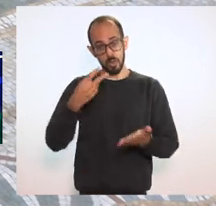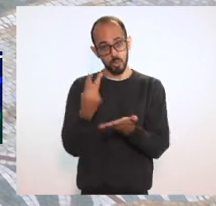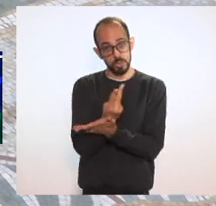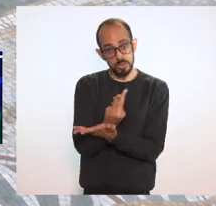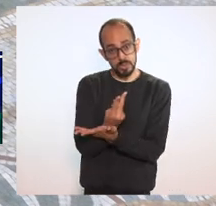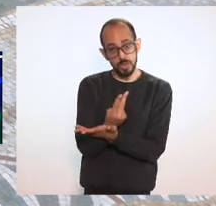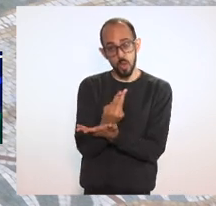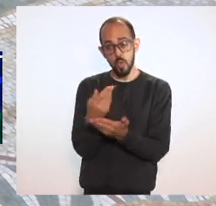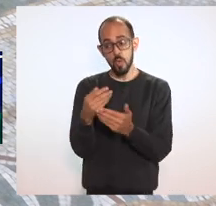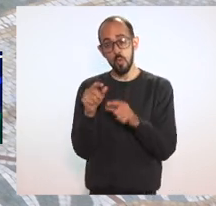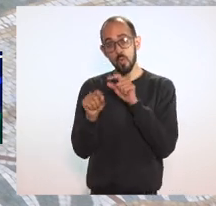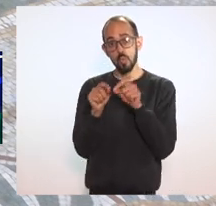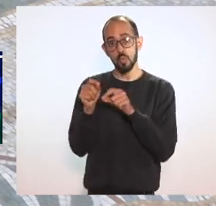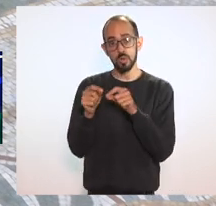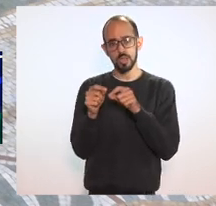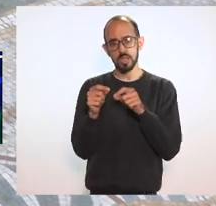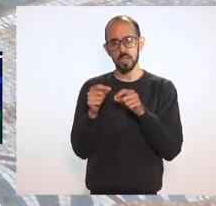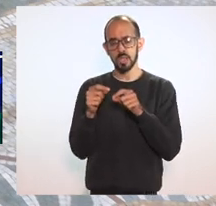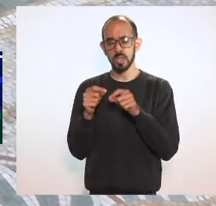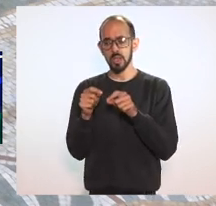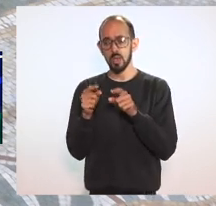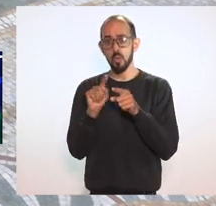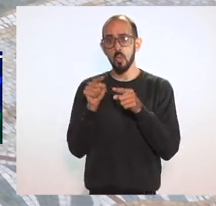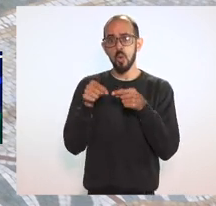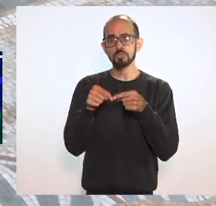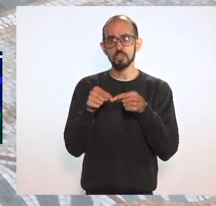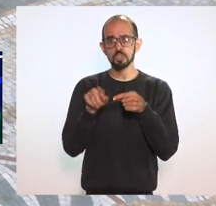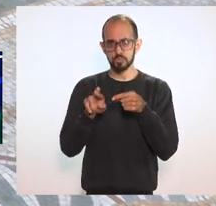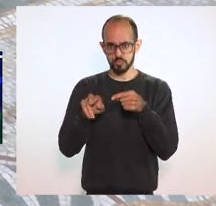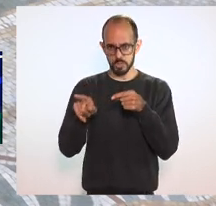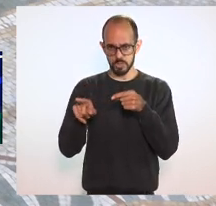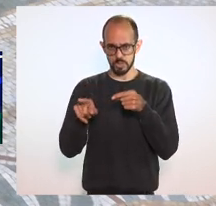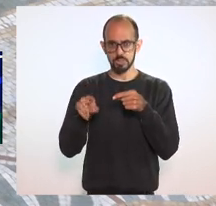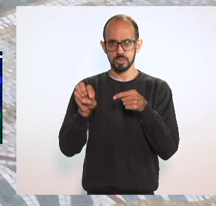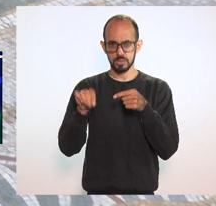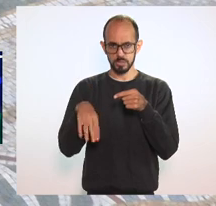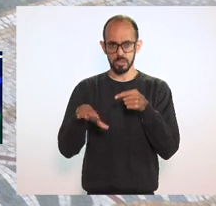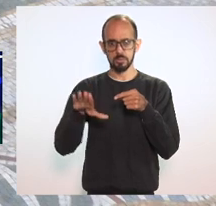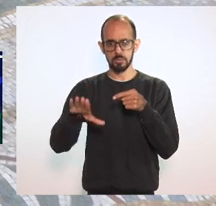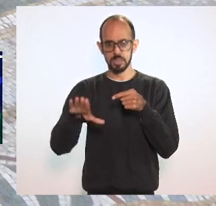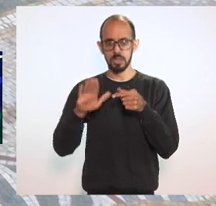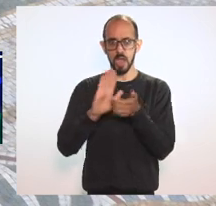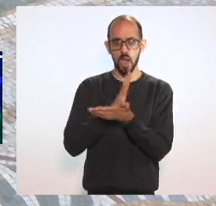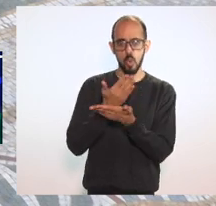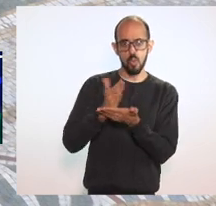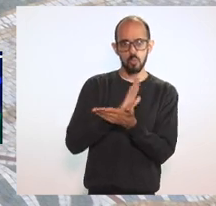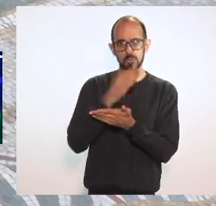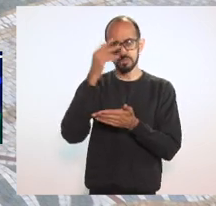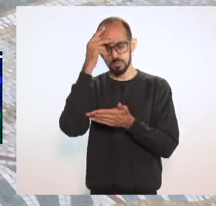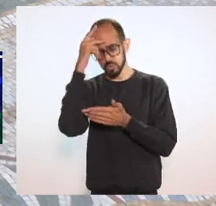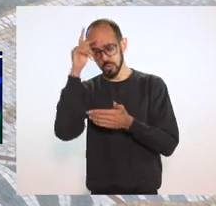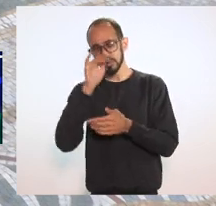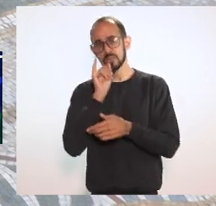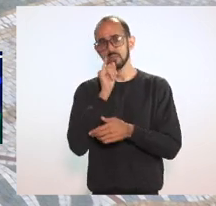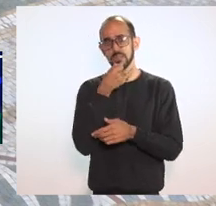vista entre o governador eo Prefeito Eduardo Paes e que algumas pessoas infelizmente